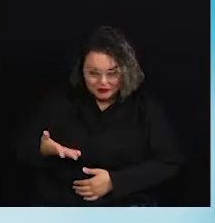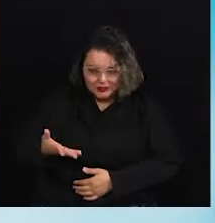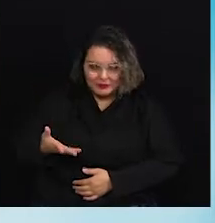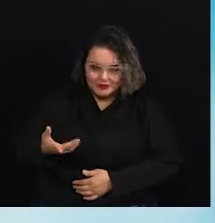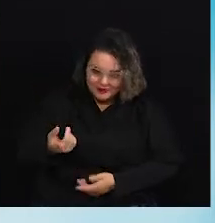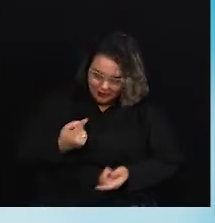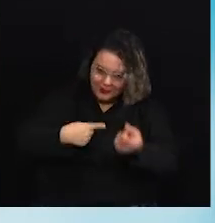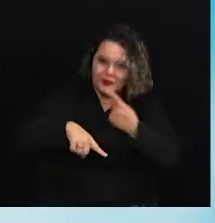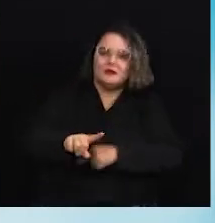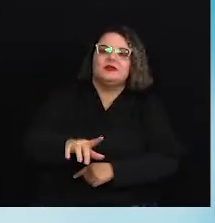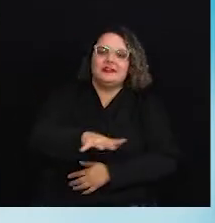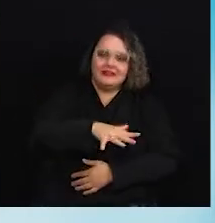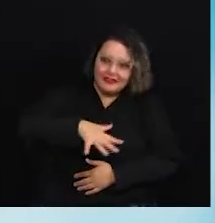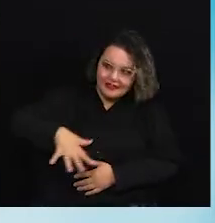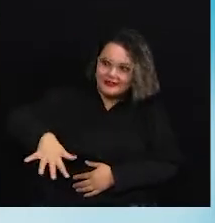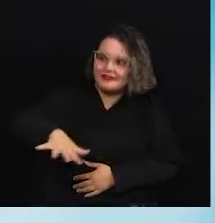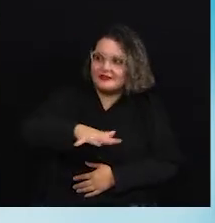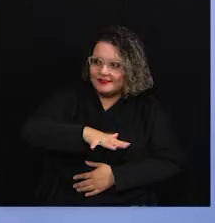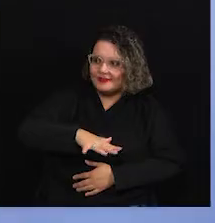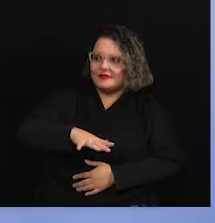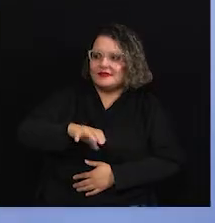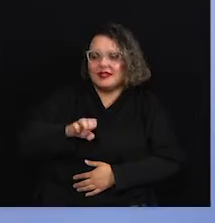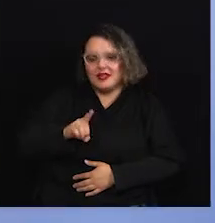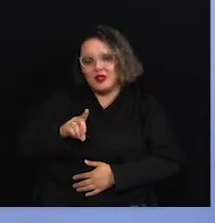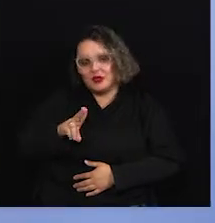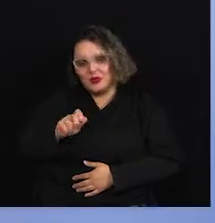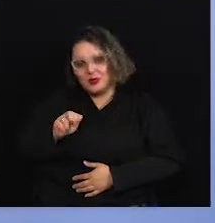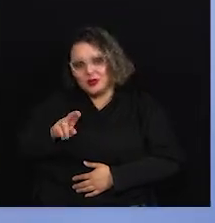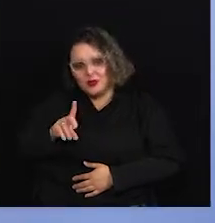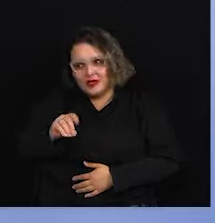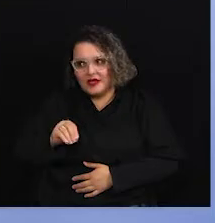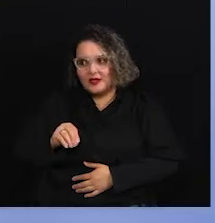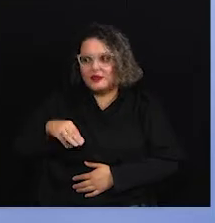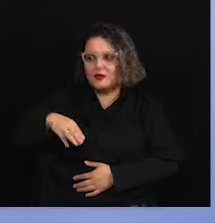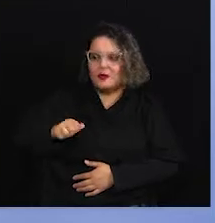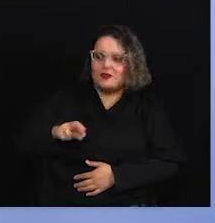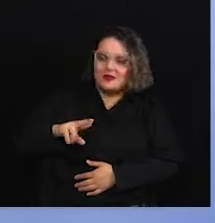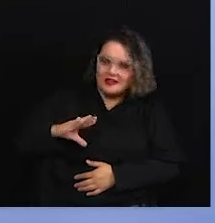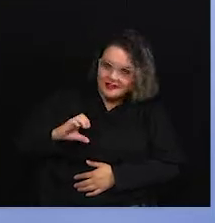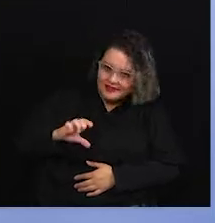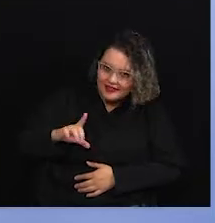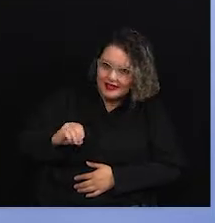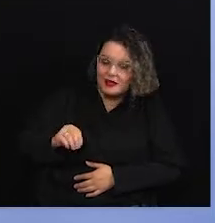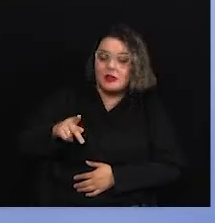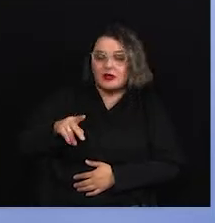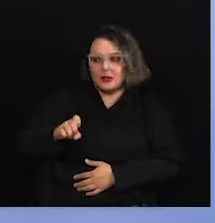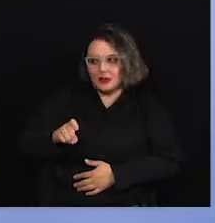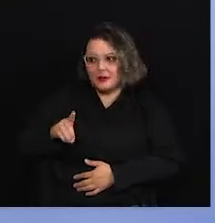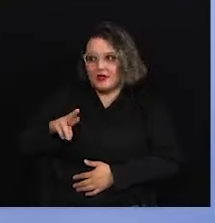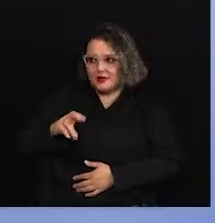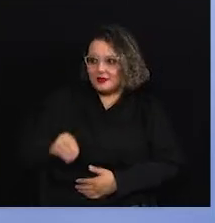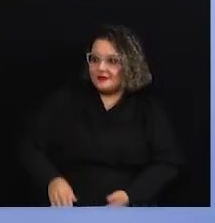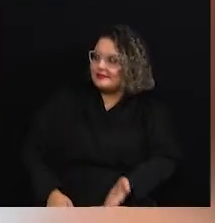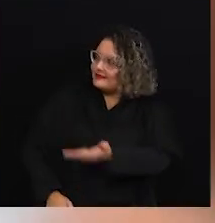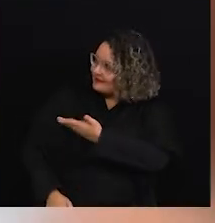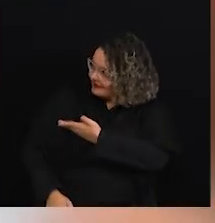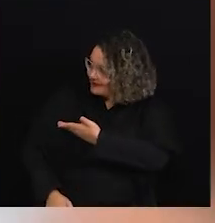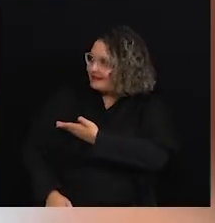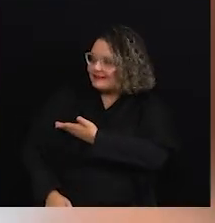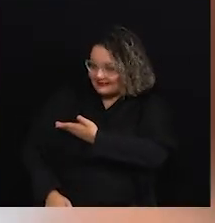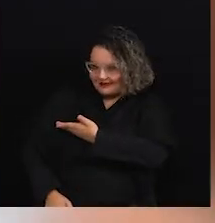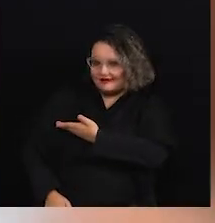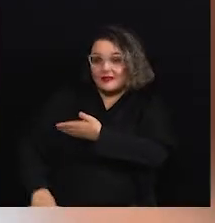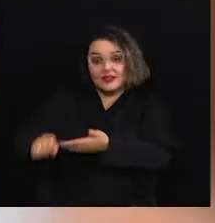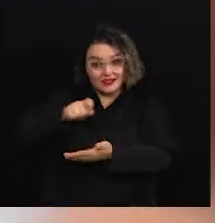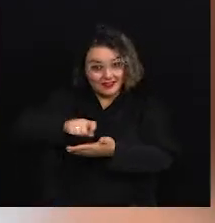Negócio Capaz de Revolucionar o Mercado, de Eduardo Glitz, Marcelo Malzonave e Pedro Engler. O livro